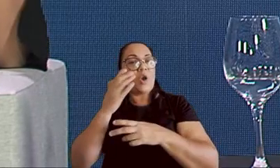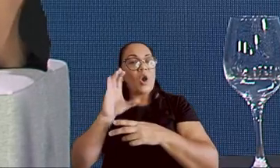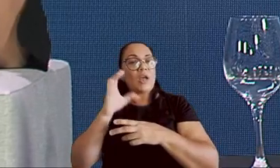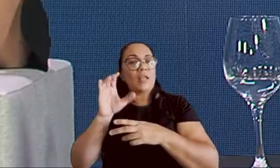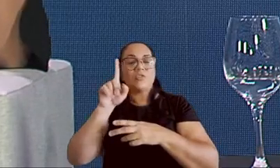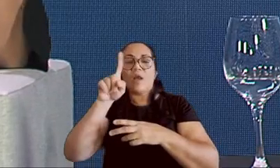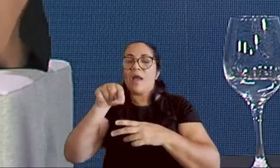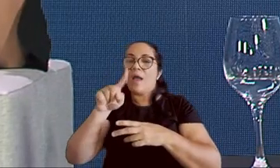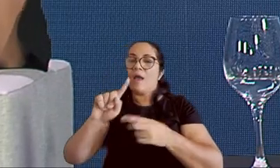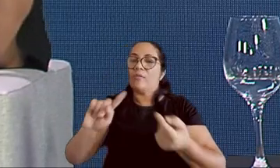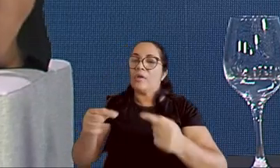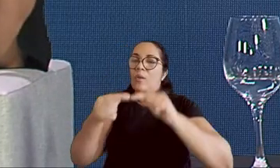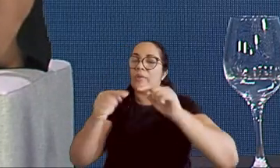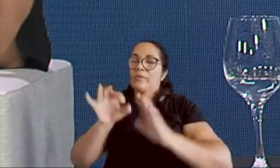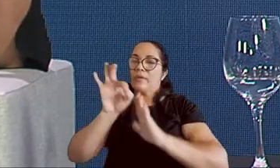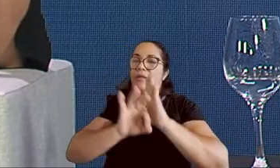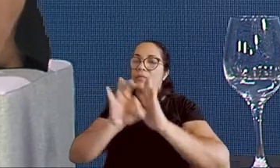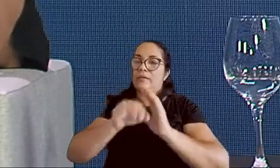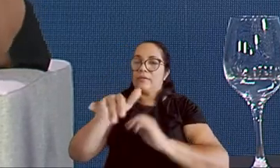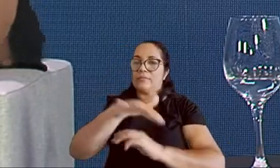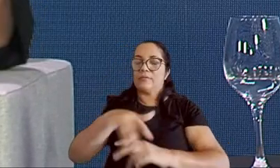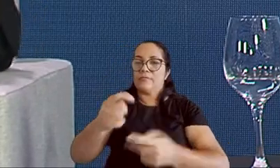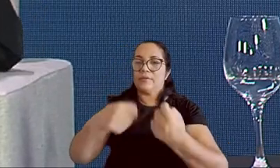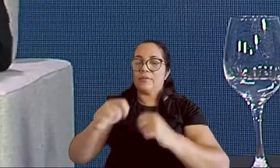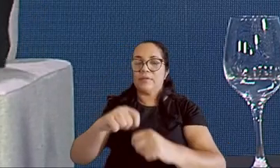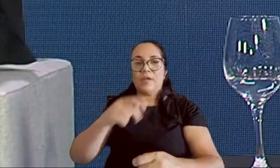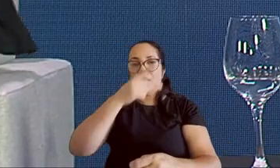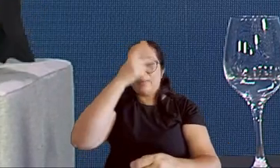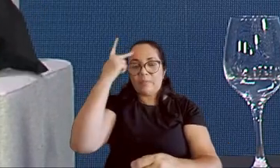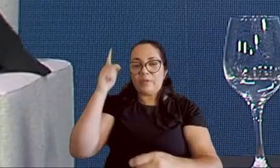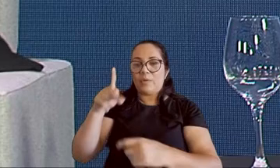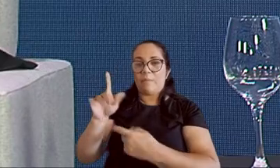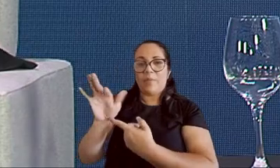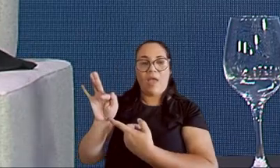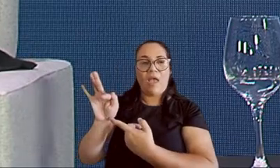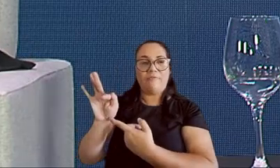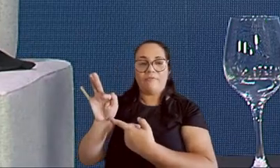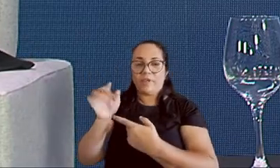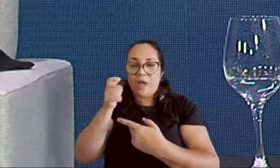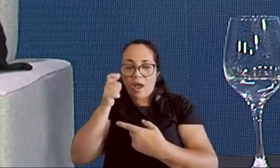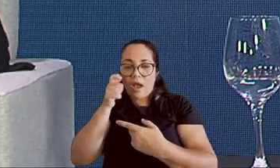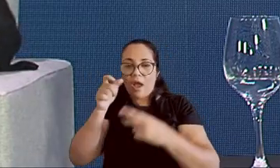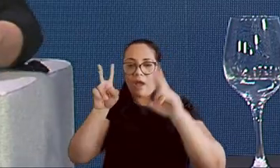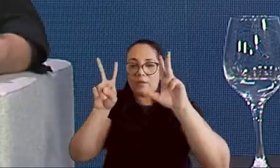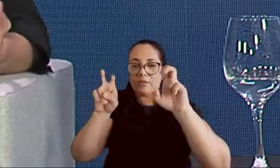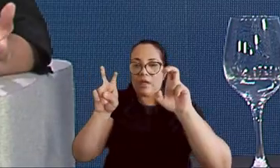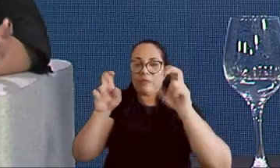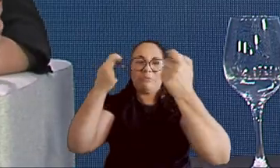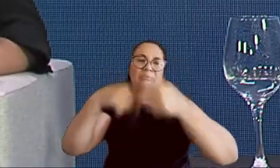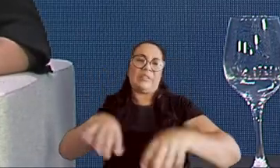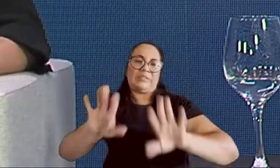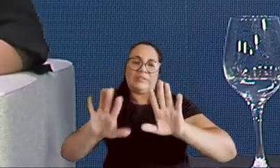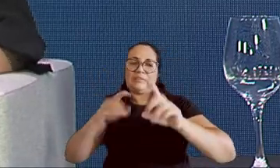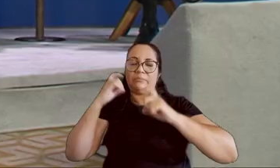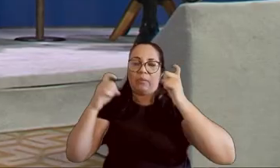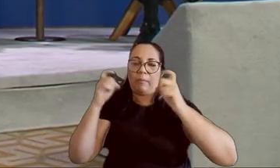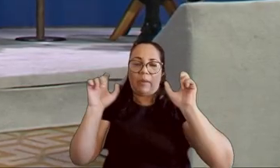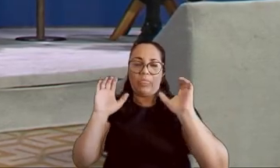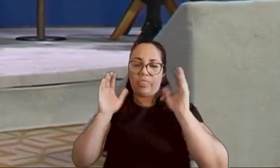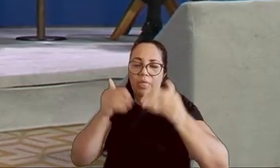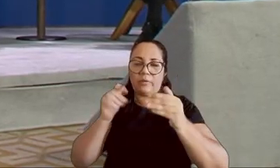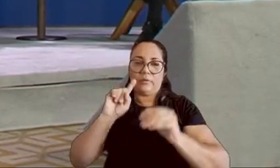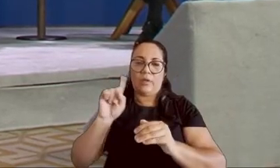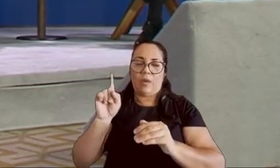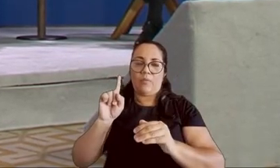que às vezes a gente vê a pessoa física dando tanta importância para esse assunto né E esse não deveria ser um ponto a se considerar uma decisão de investimento perfeito